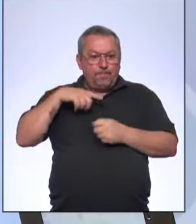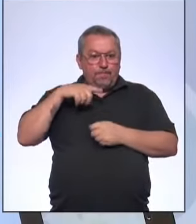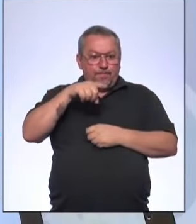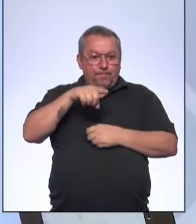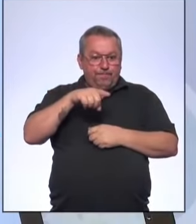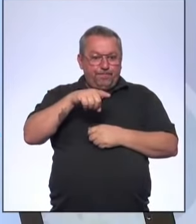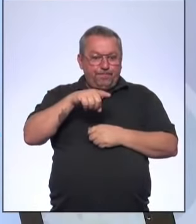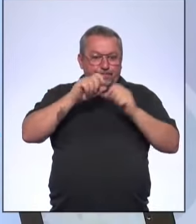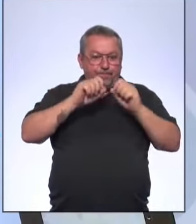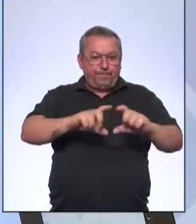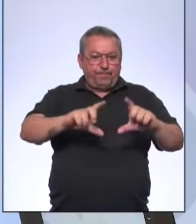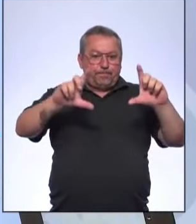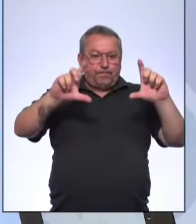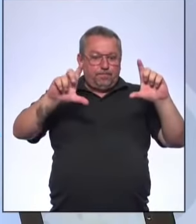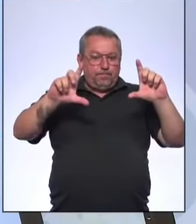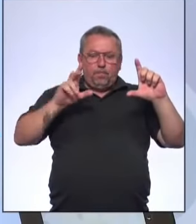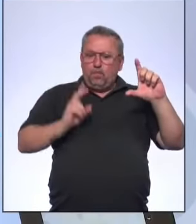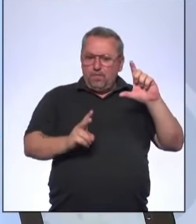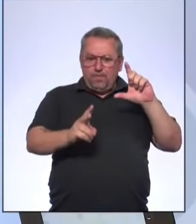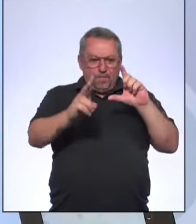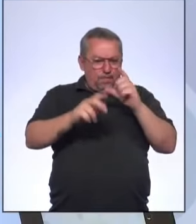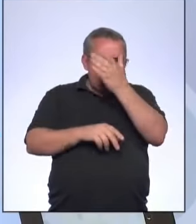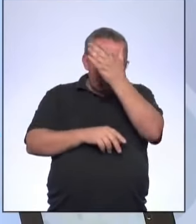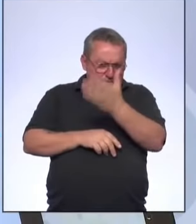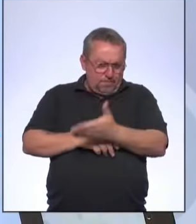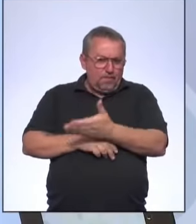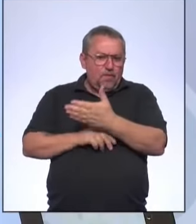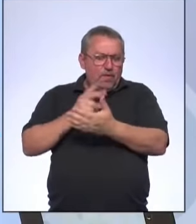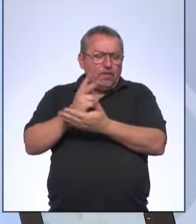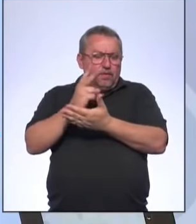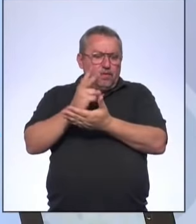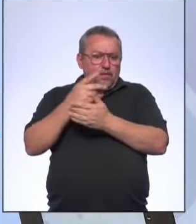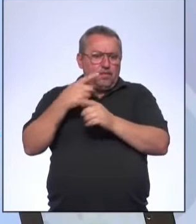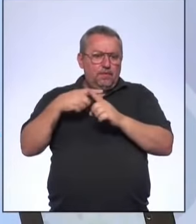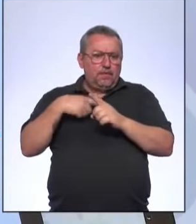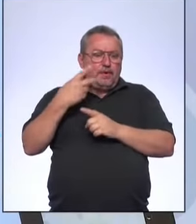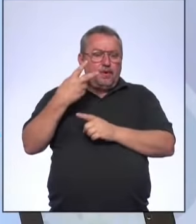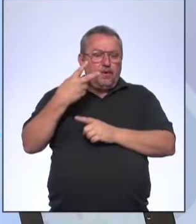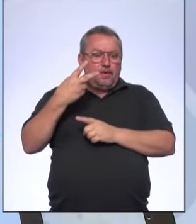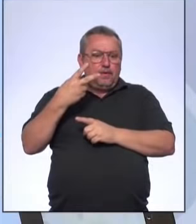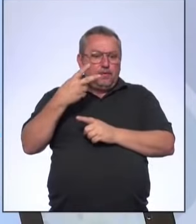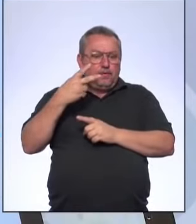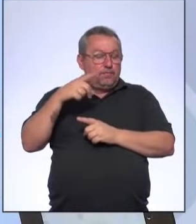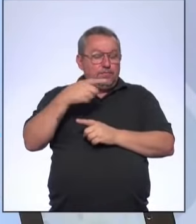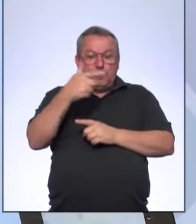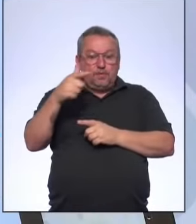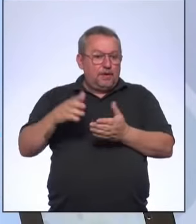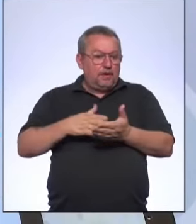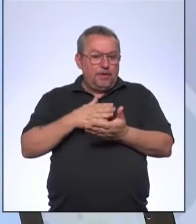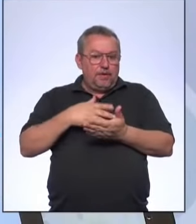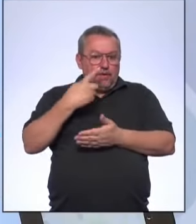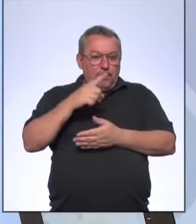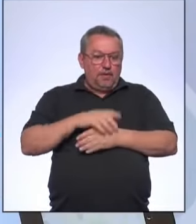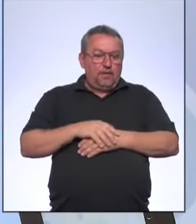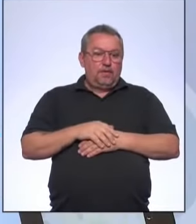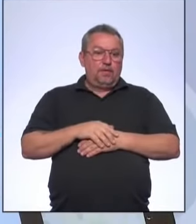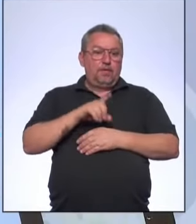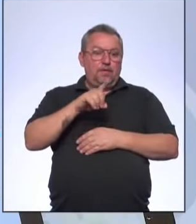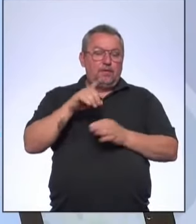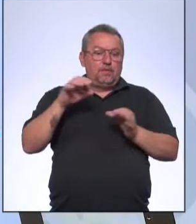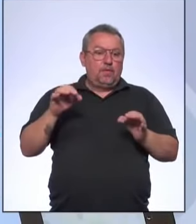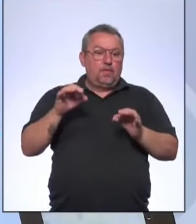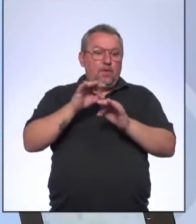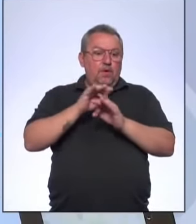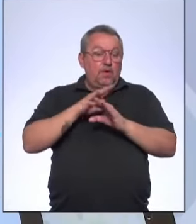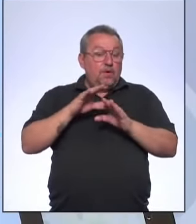a imagem o pt com essa imagem vai ficar na tela porque tem esses dois animais que não estão na apostila então vocês